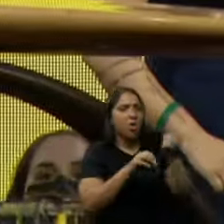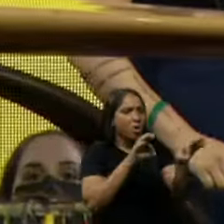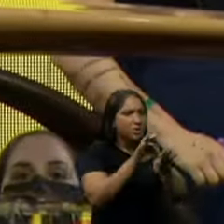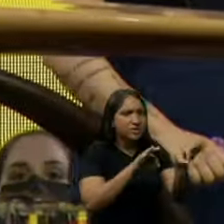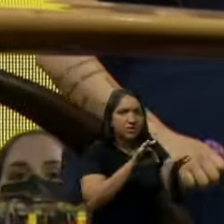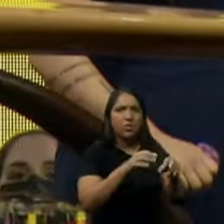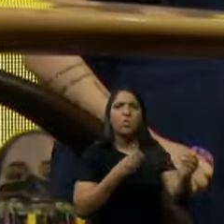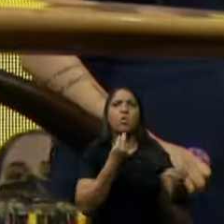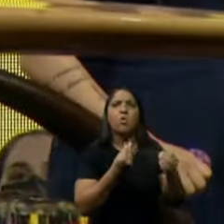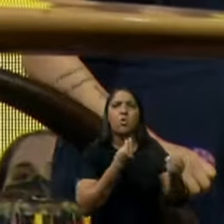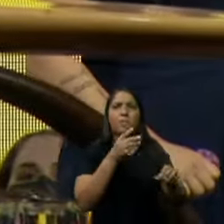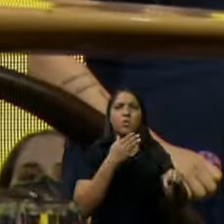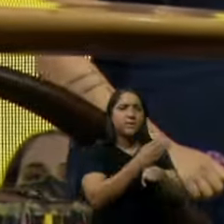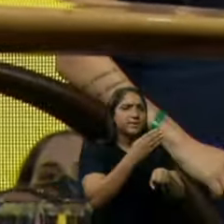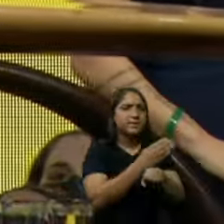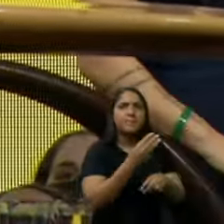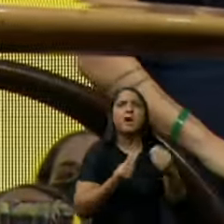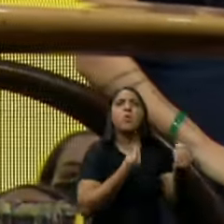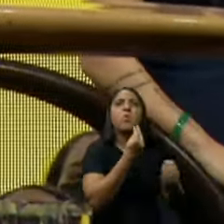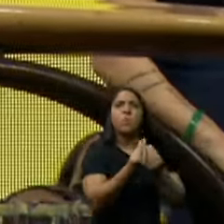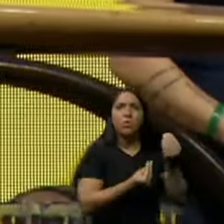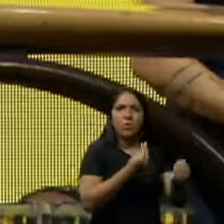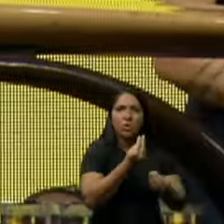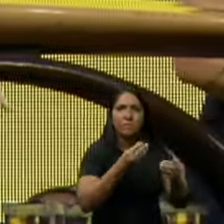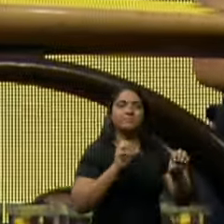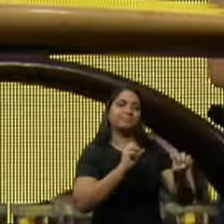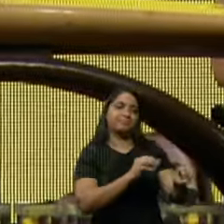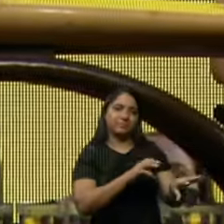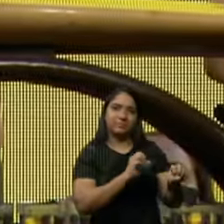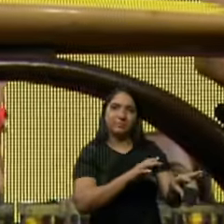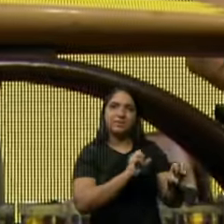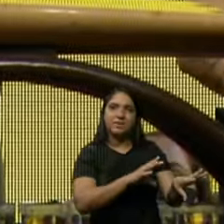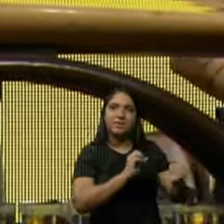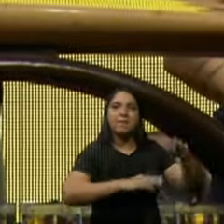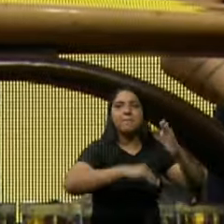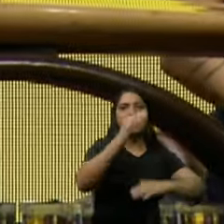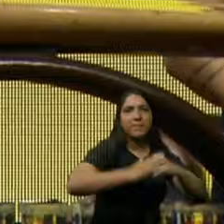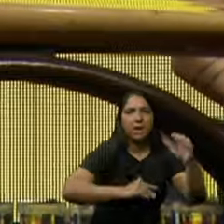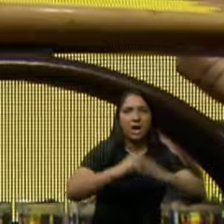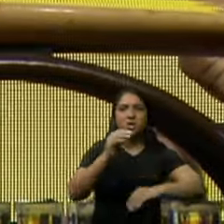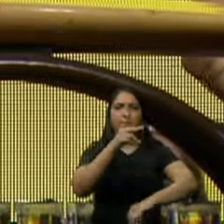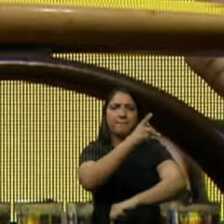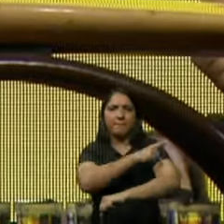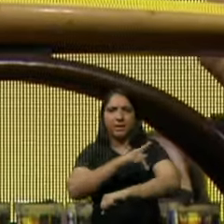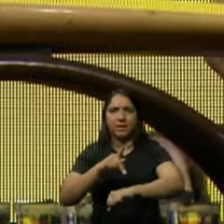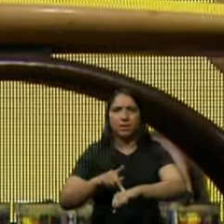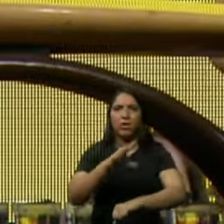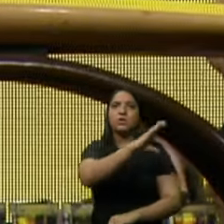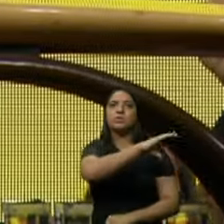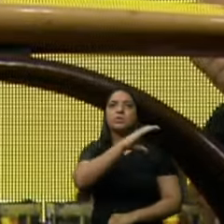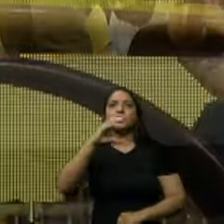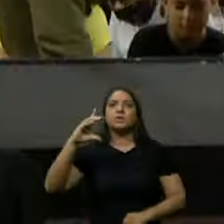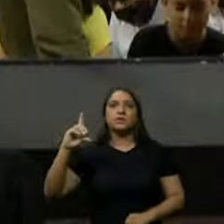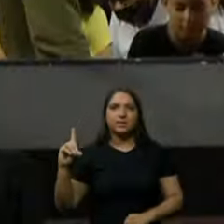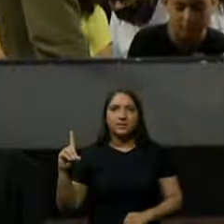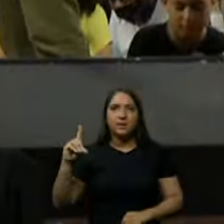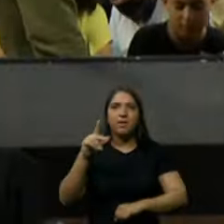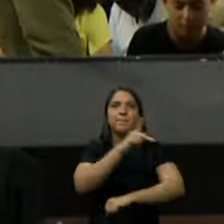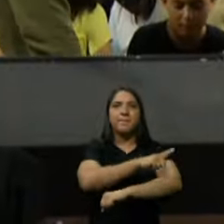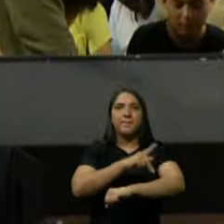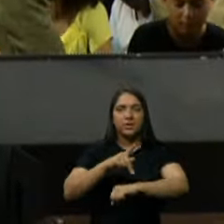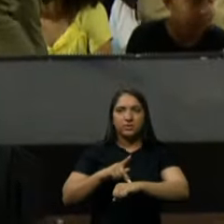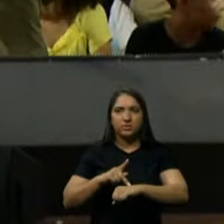atuamos praticamente como uma uma frente de educação pedagógica Lima coordenação pedagógica fazemos material didático